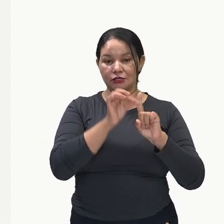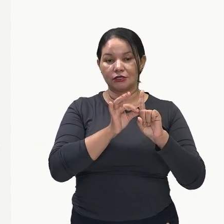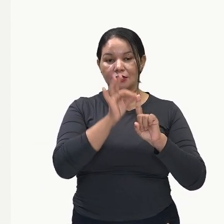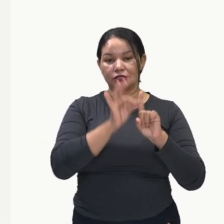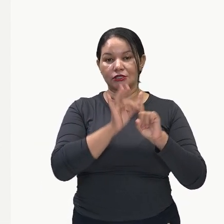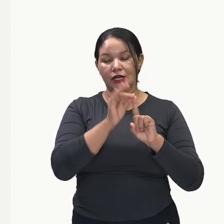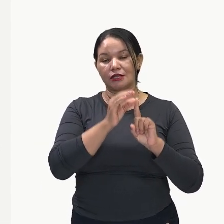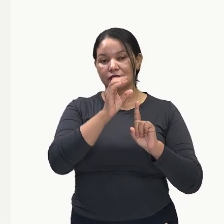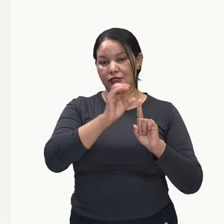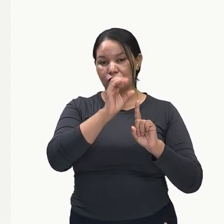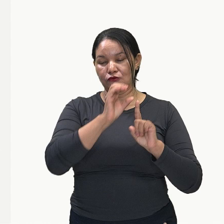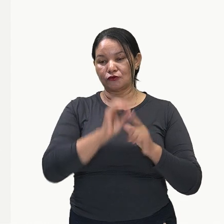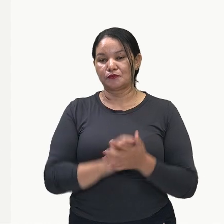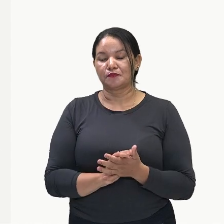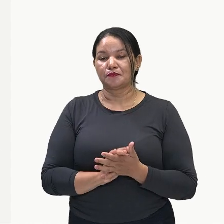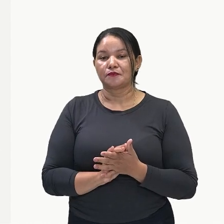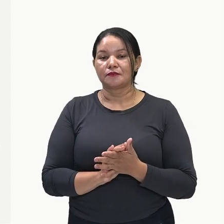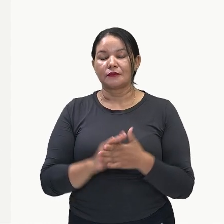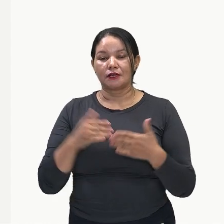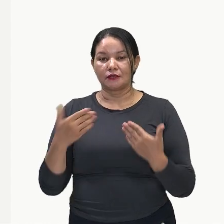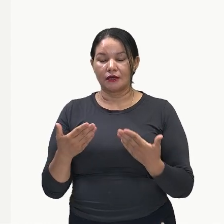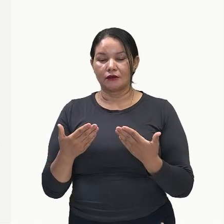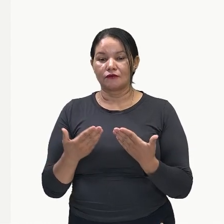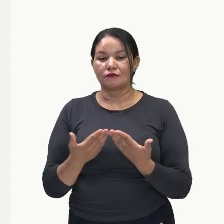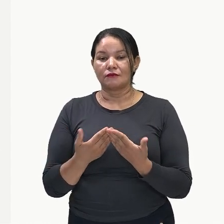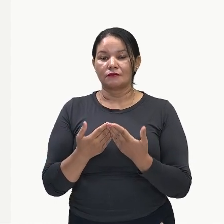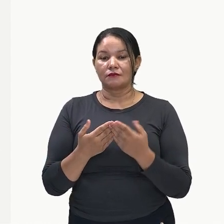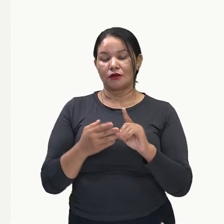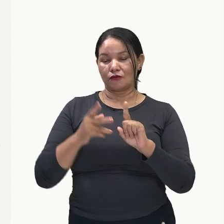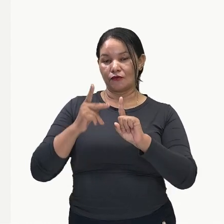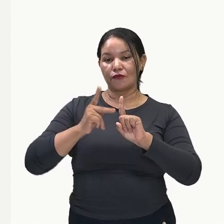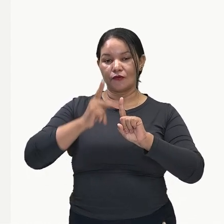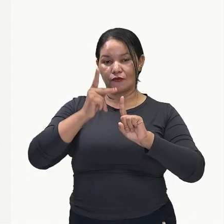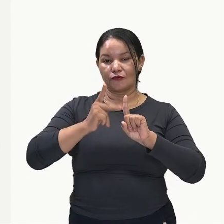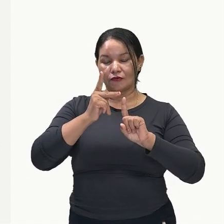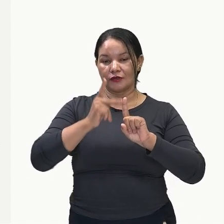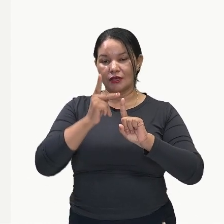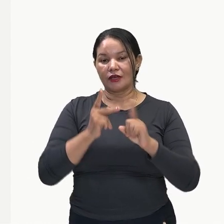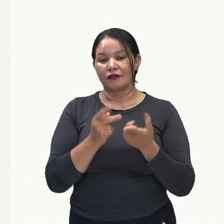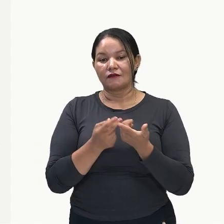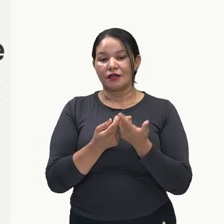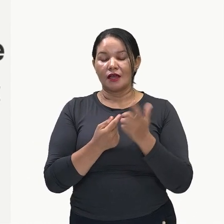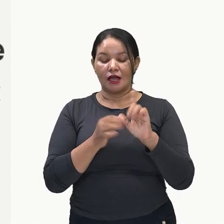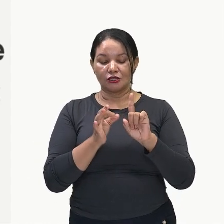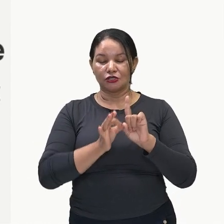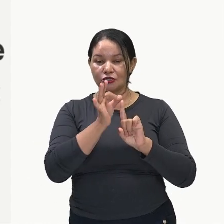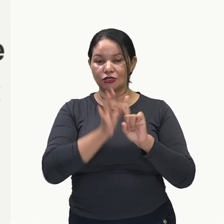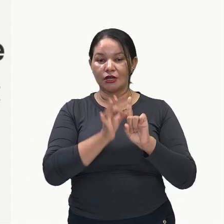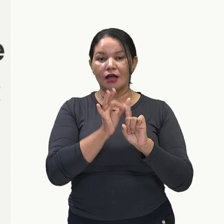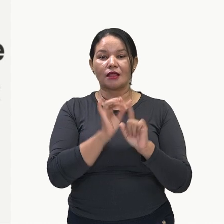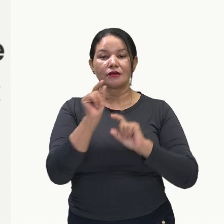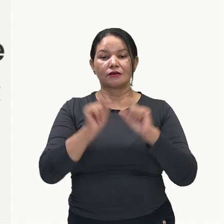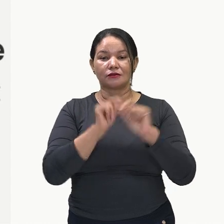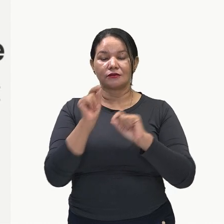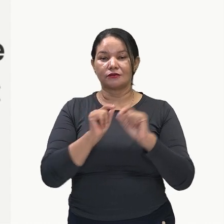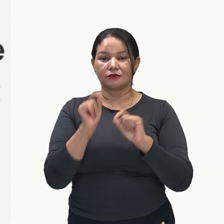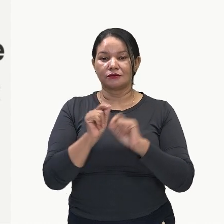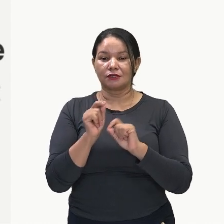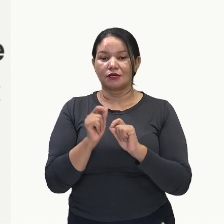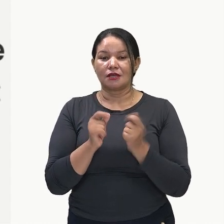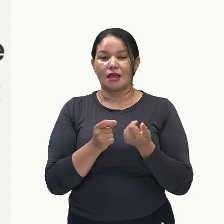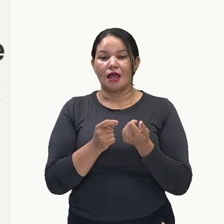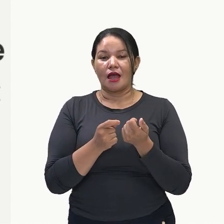Então, assim, para o Lord Kelvin, sua escala não poderia